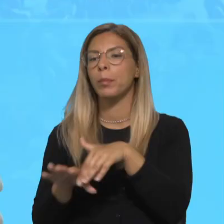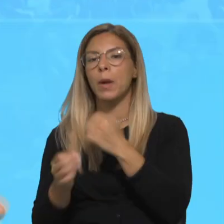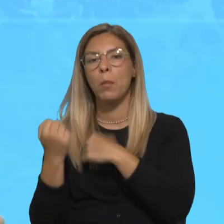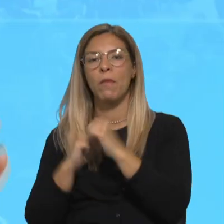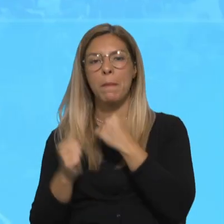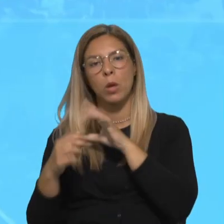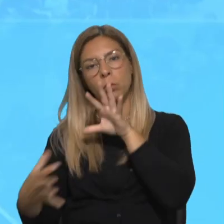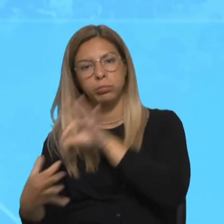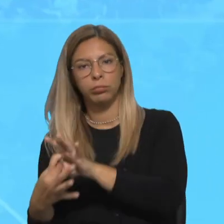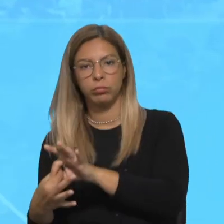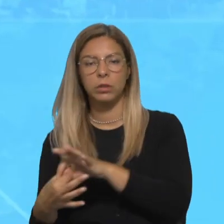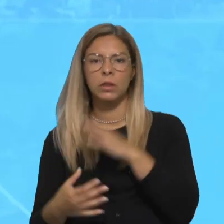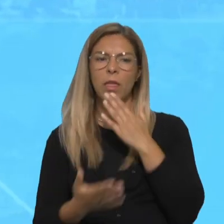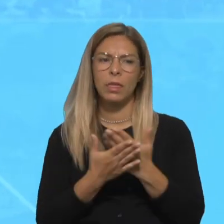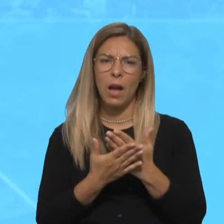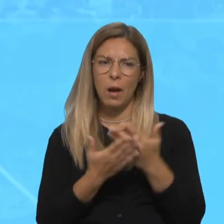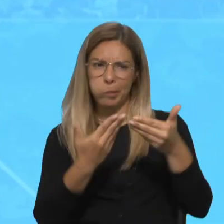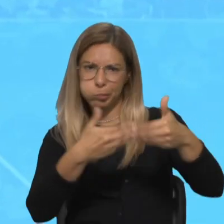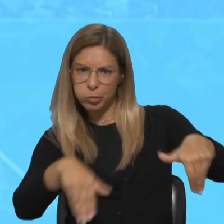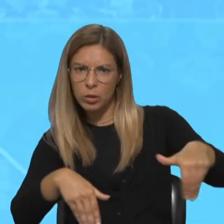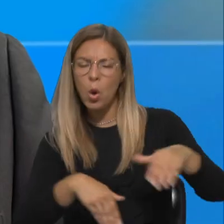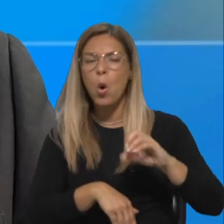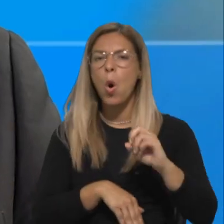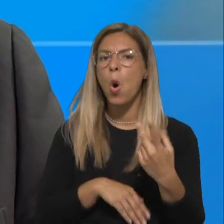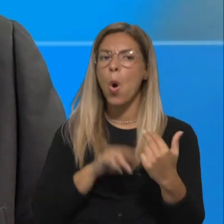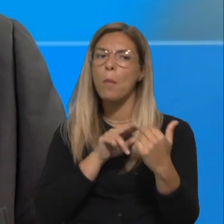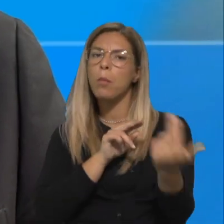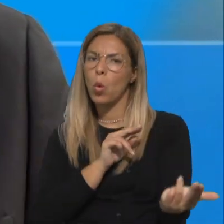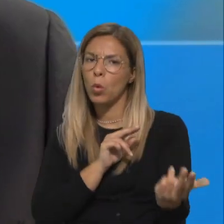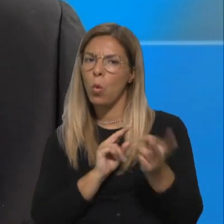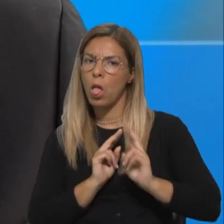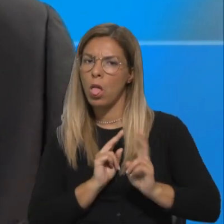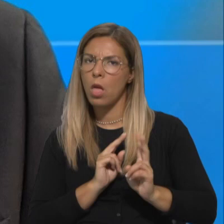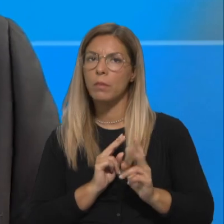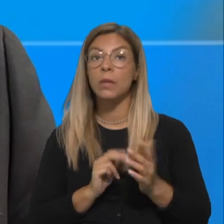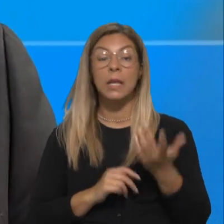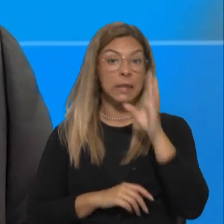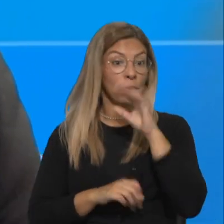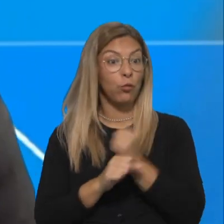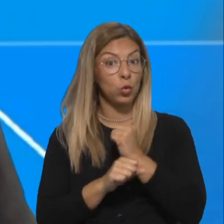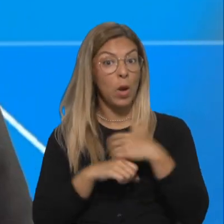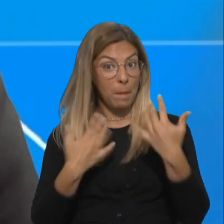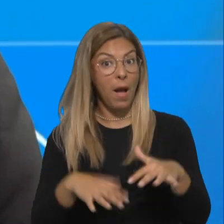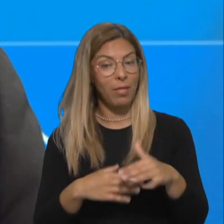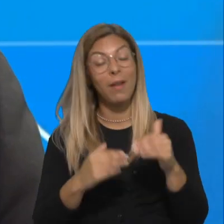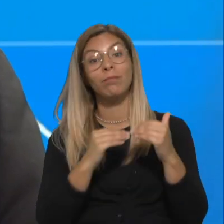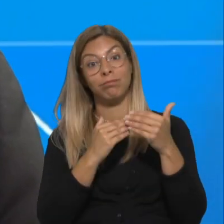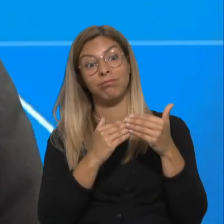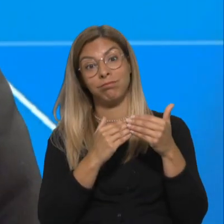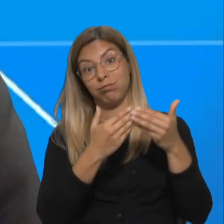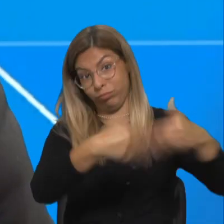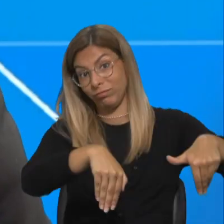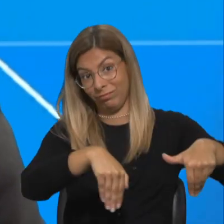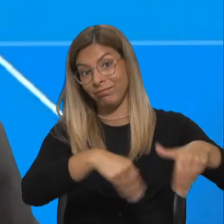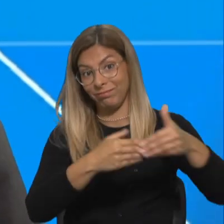forma, enfim, cria fronteiras ou, pelo contrário, cria pontes? Se funciona mal, cria fronteiras. Se funciona